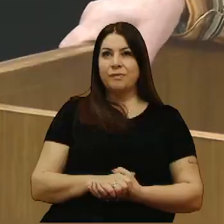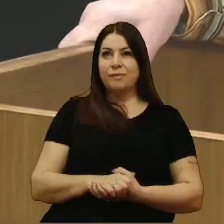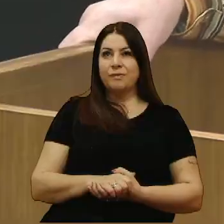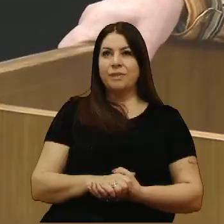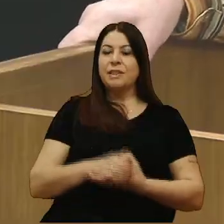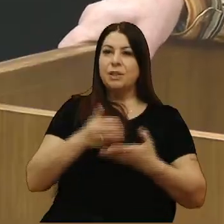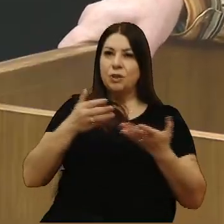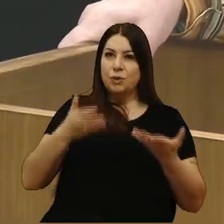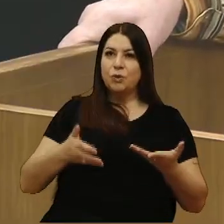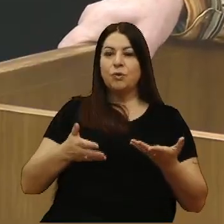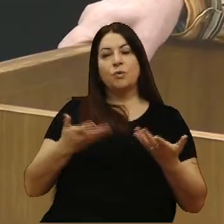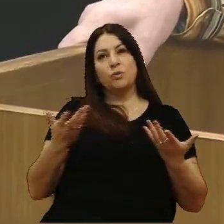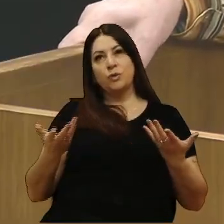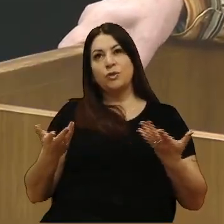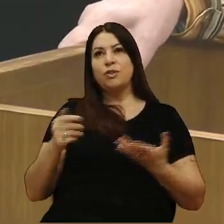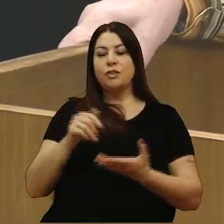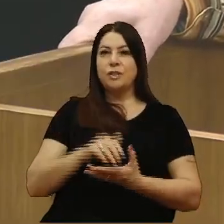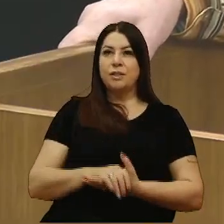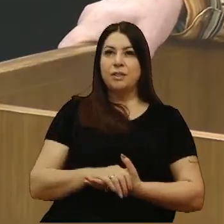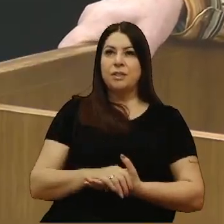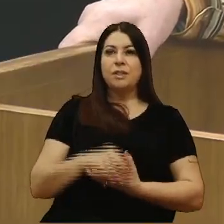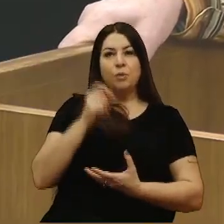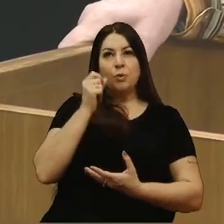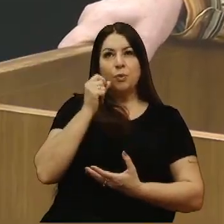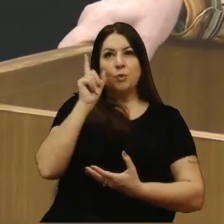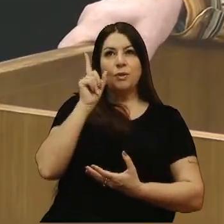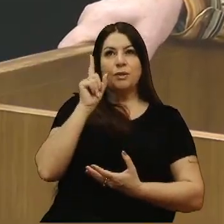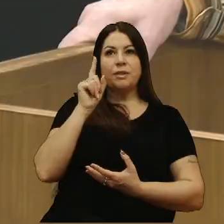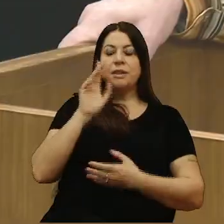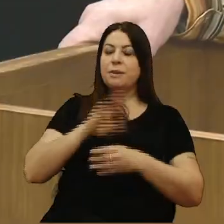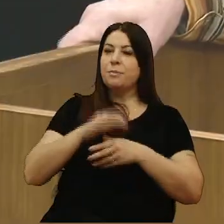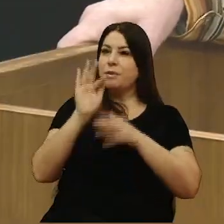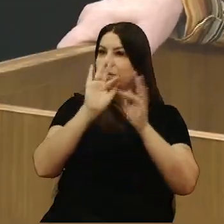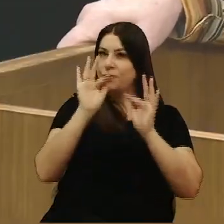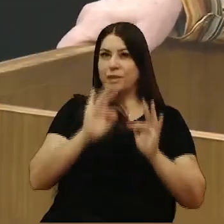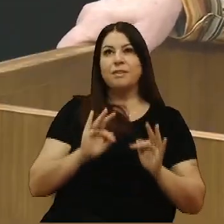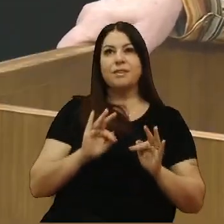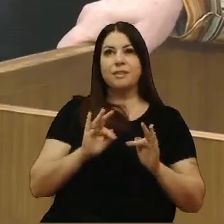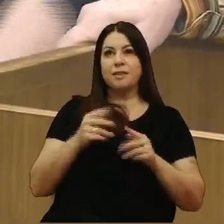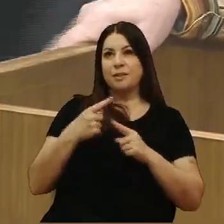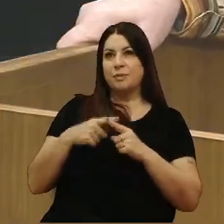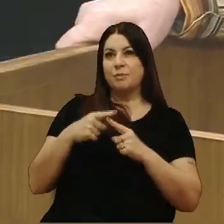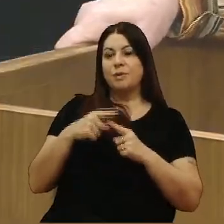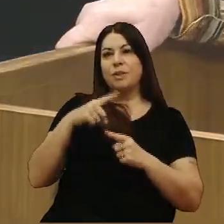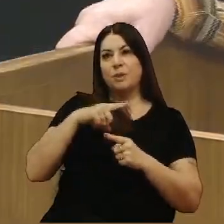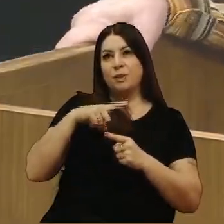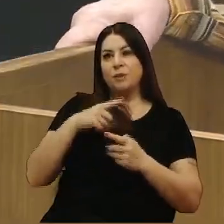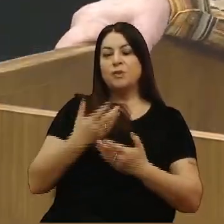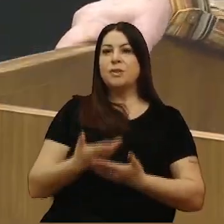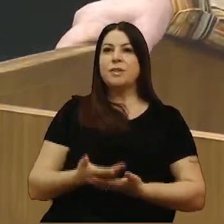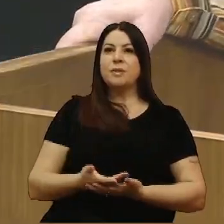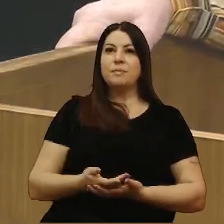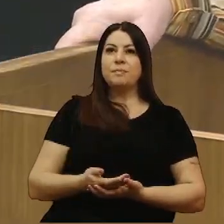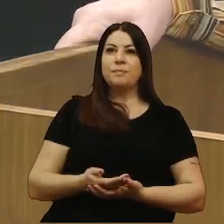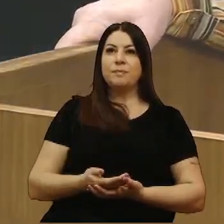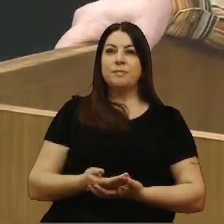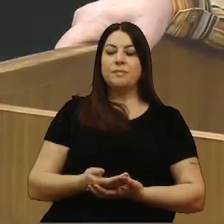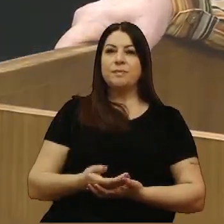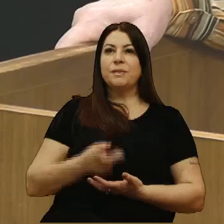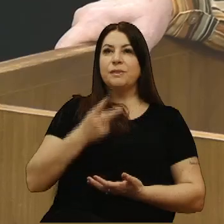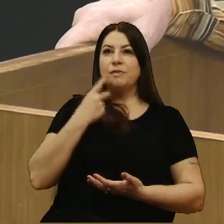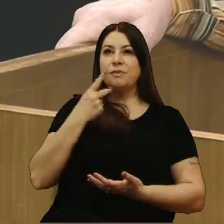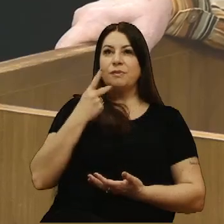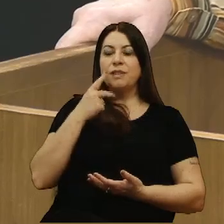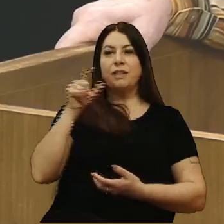E hoje, casualmente, eu acordei mais feliz porque eu tinha que falar